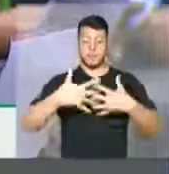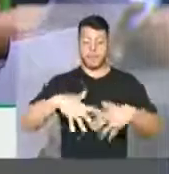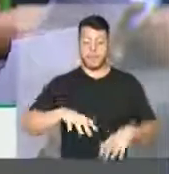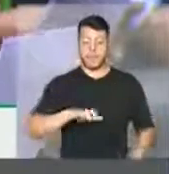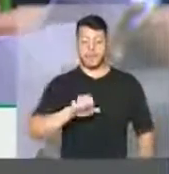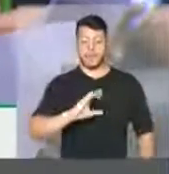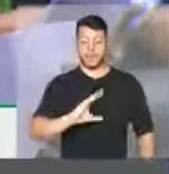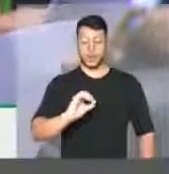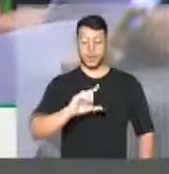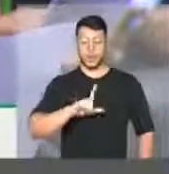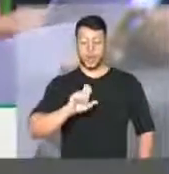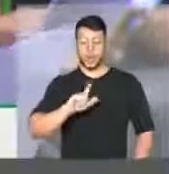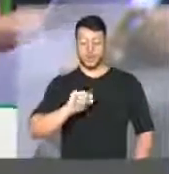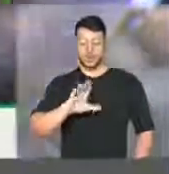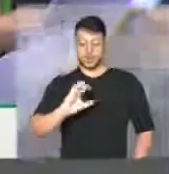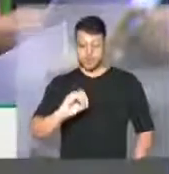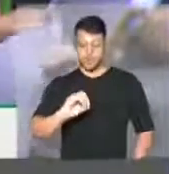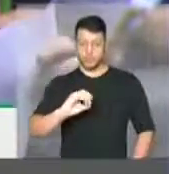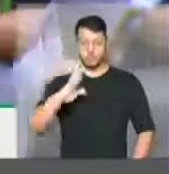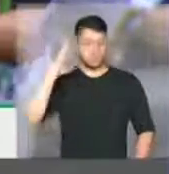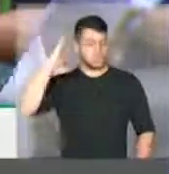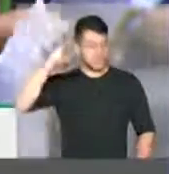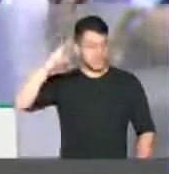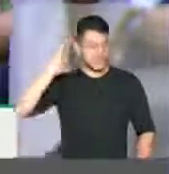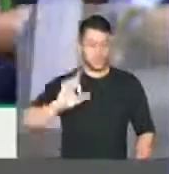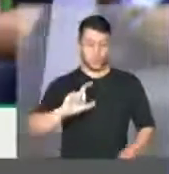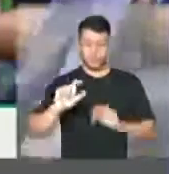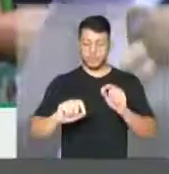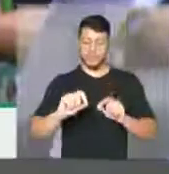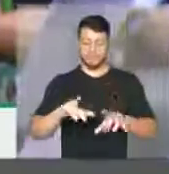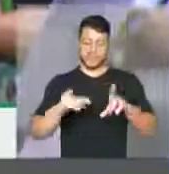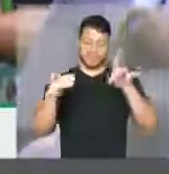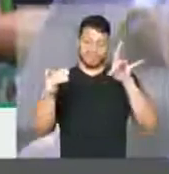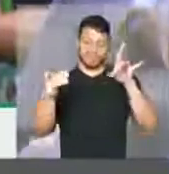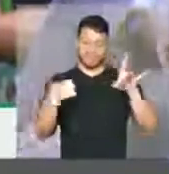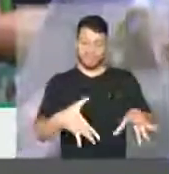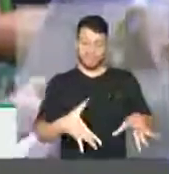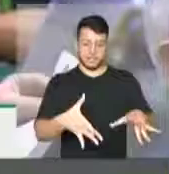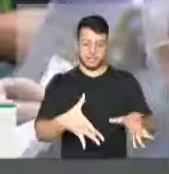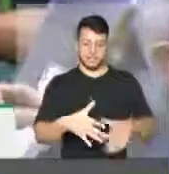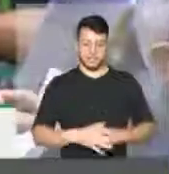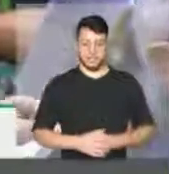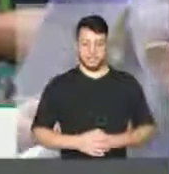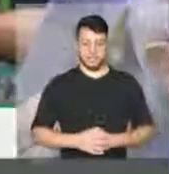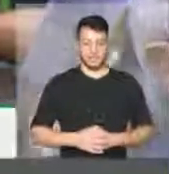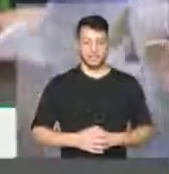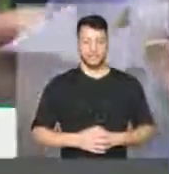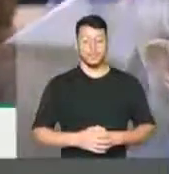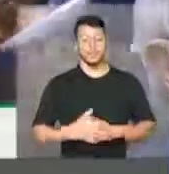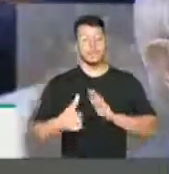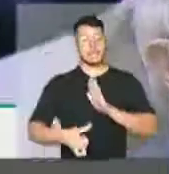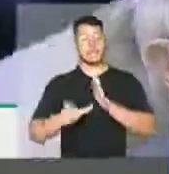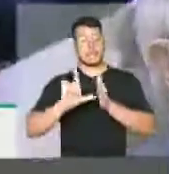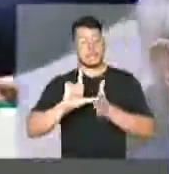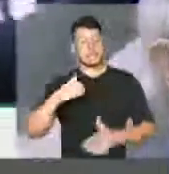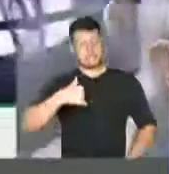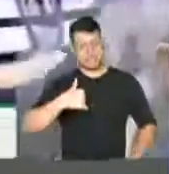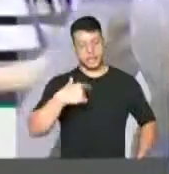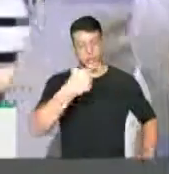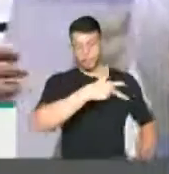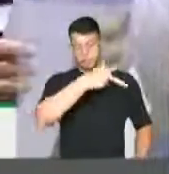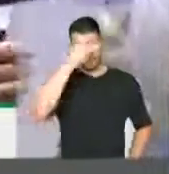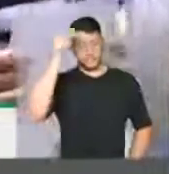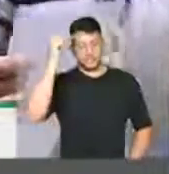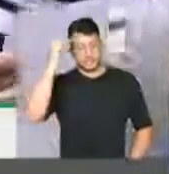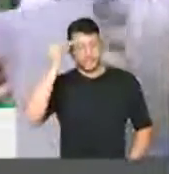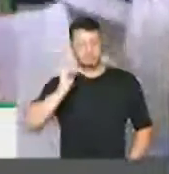Belém. Está abandonado, ele recebeu uma infraestrutura quando eu tive a honra de ser prefeito, com emenda parlamentar do